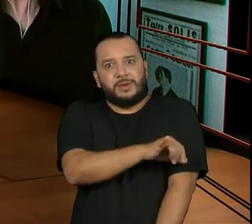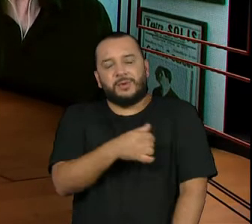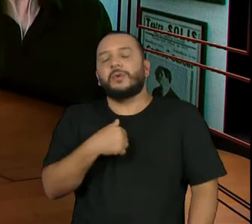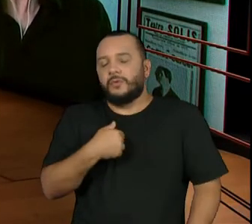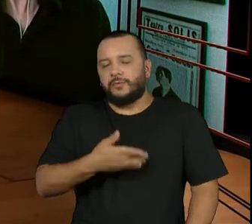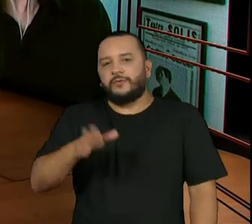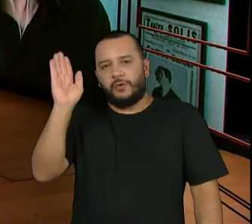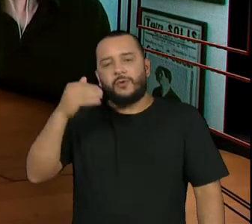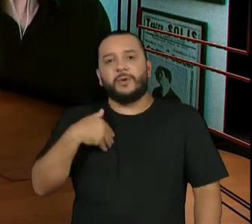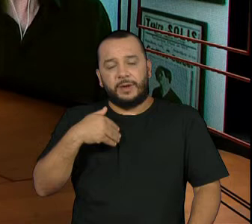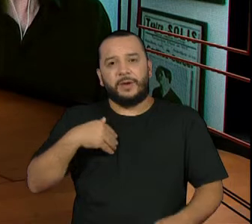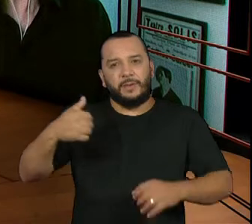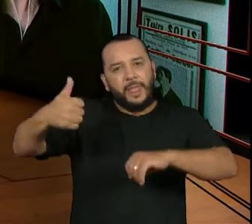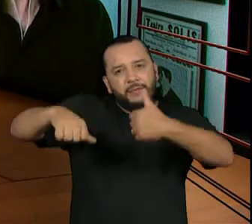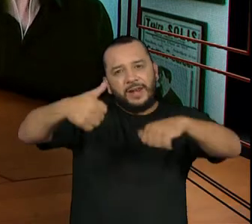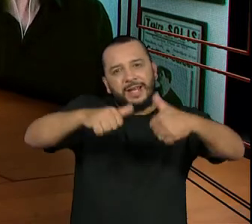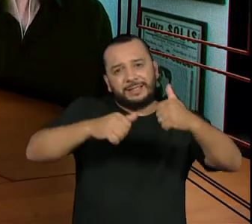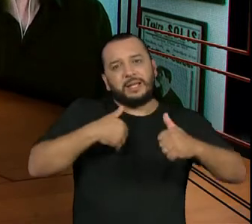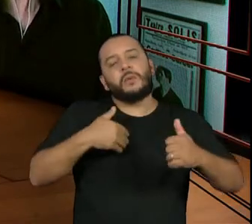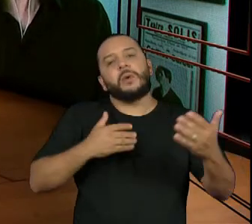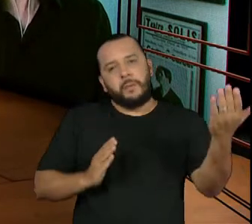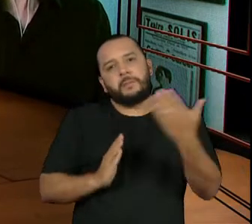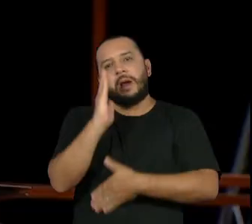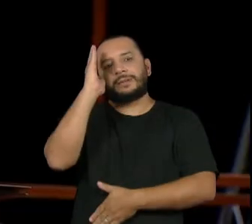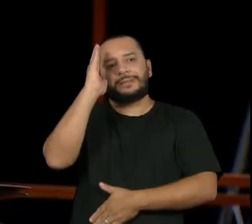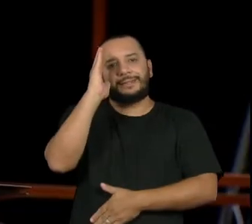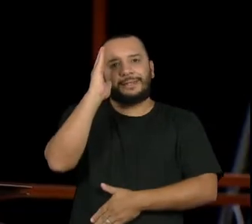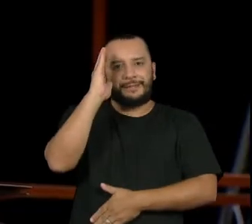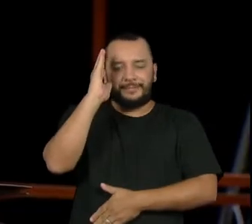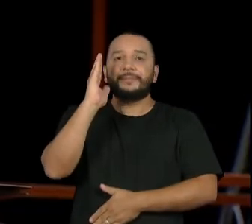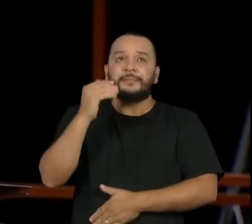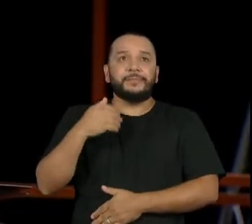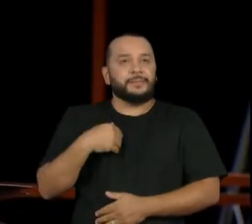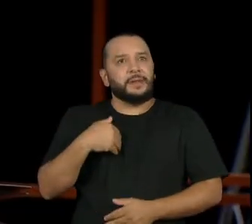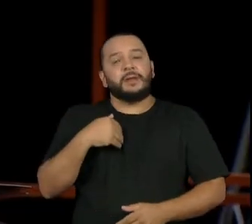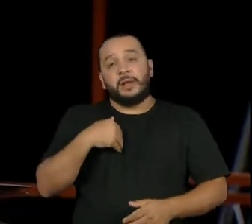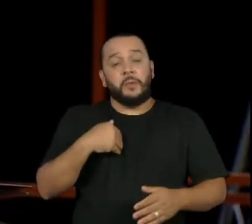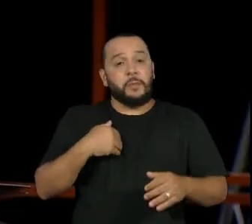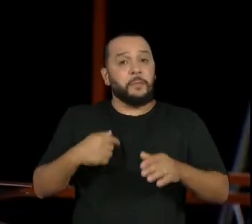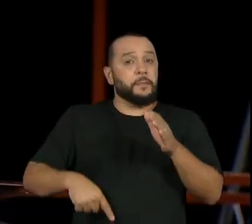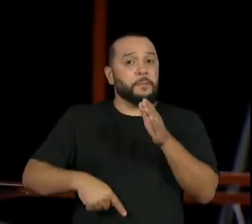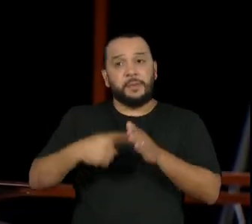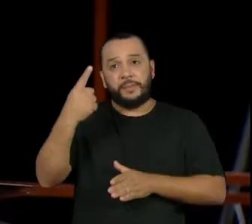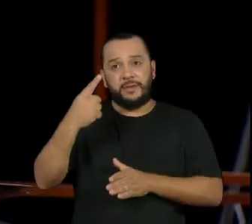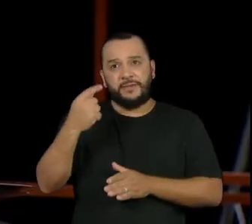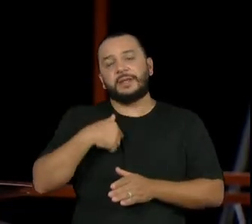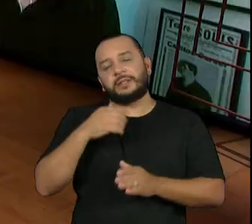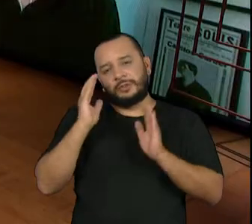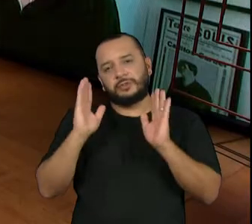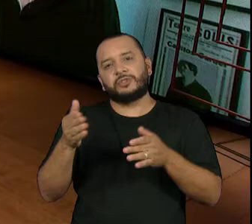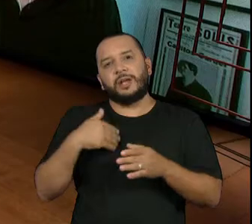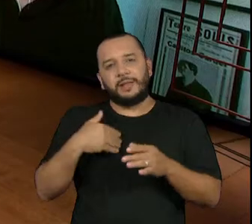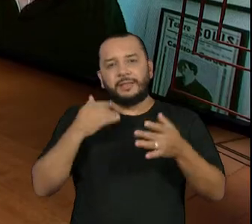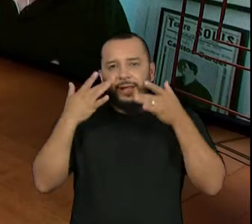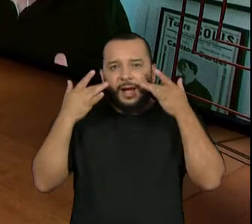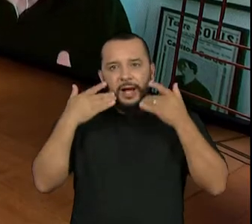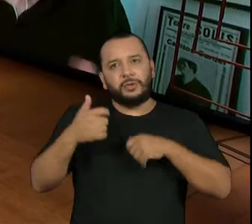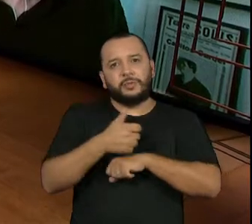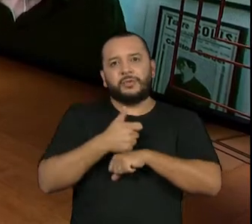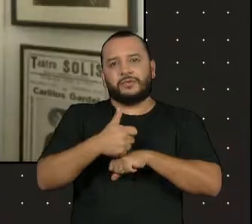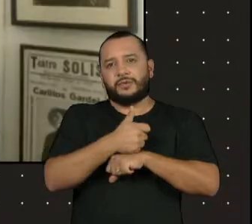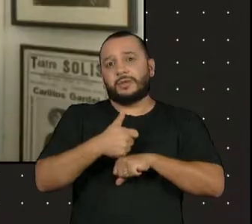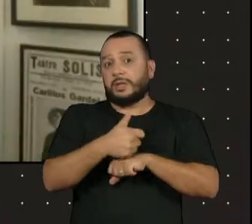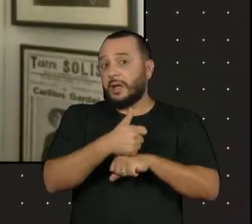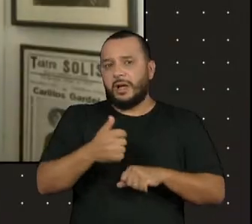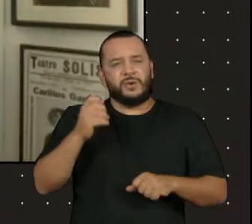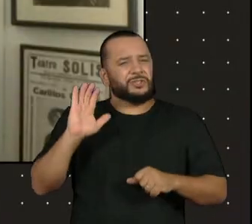passei no teste e tal, e foi a primeira vez que, num espetáculo profissional fora do nosso grupo, e era uma